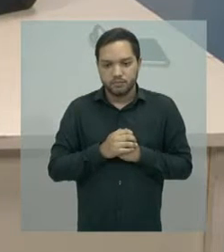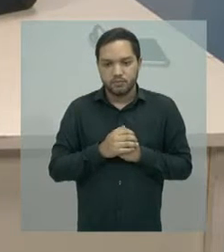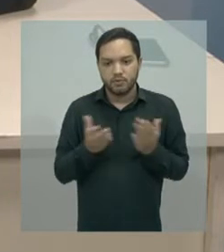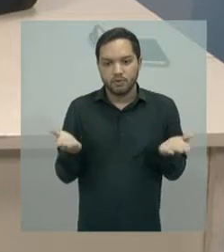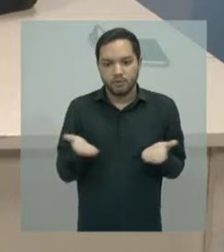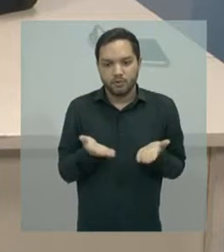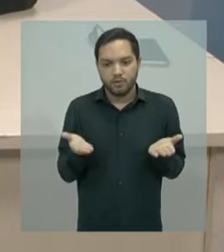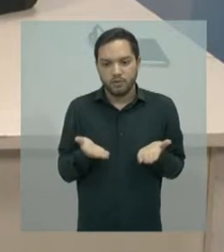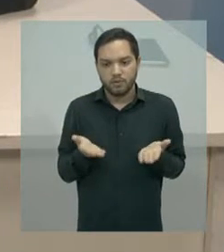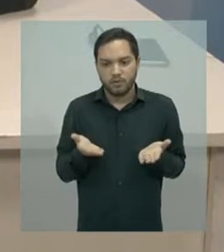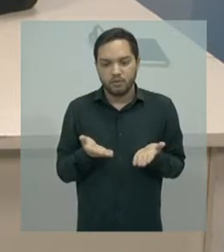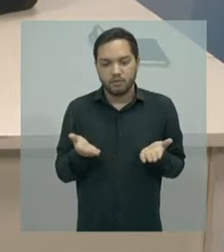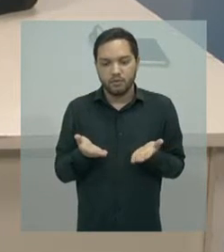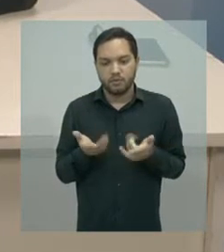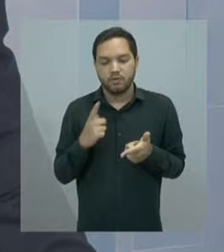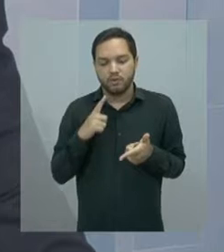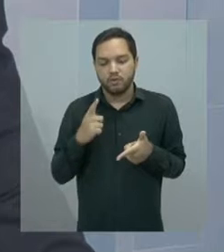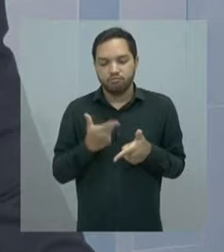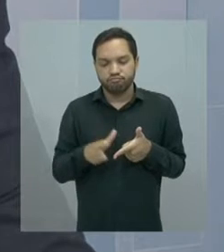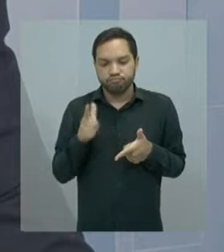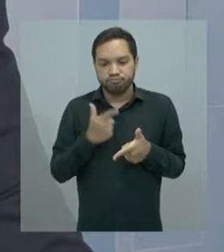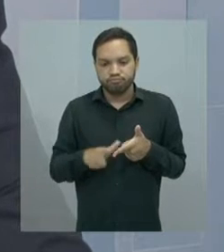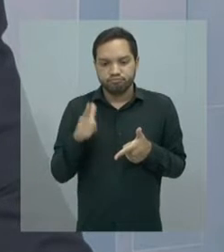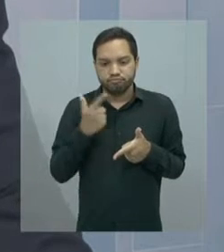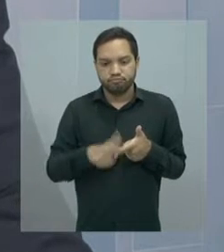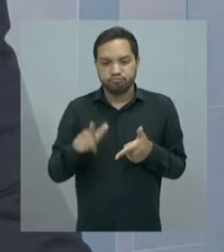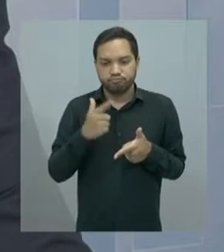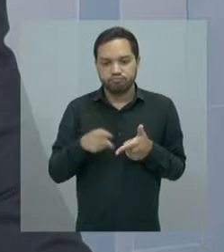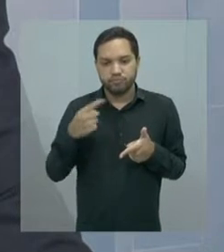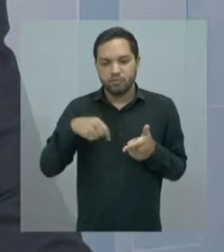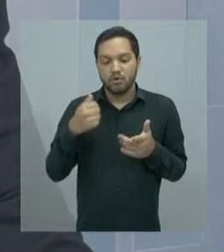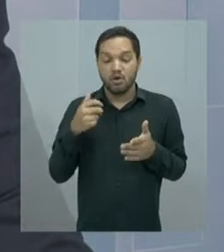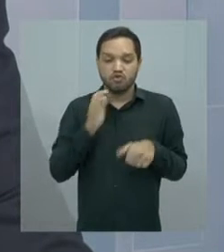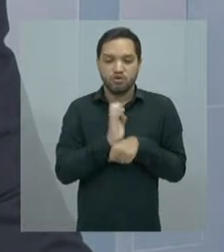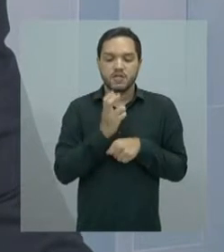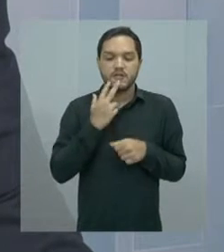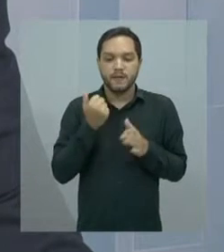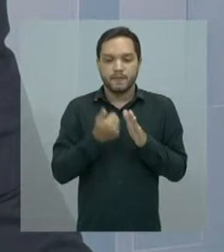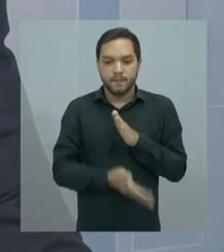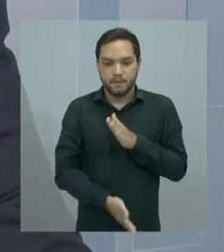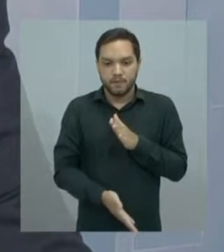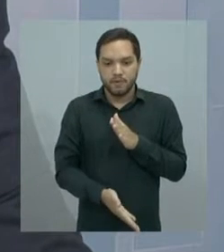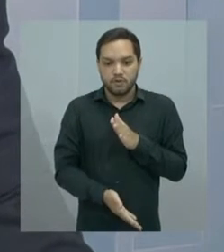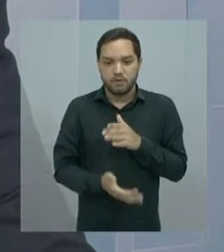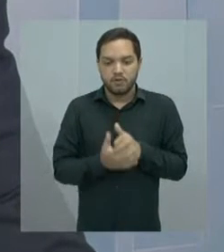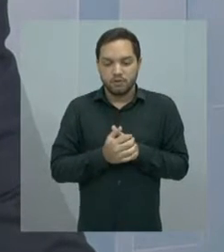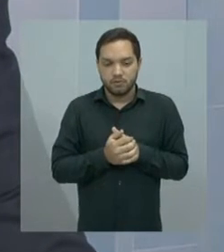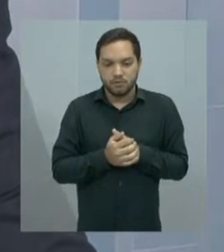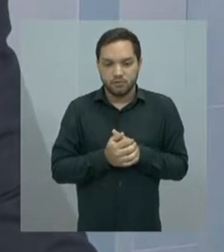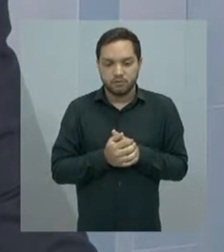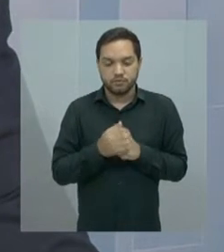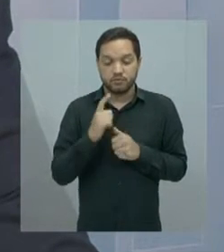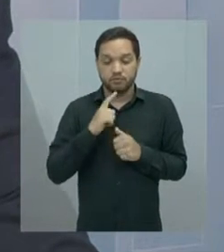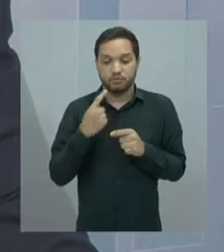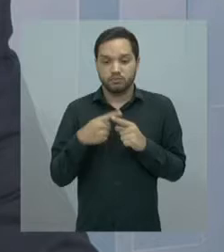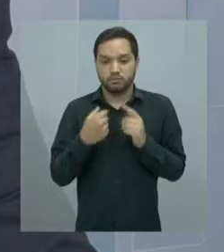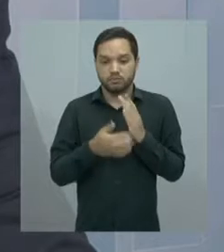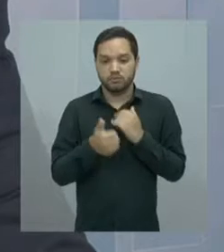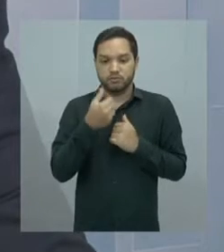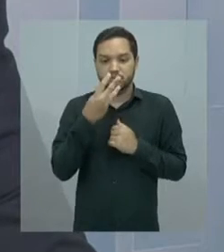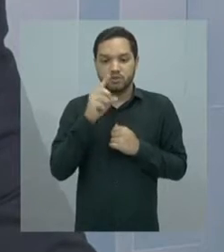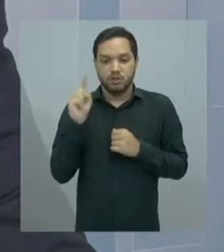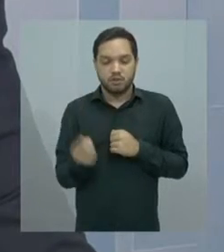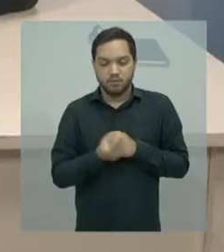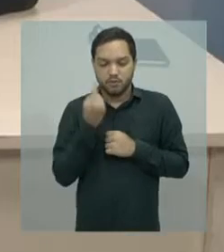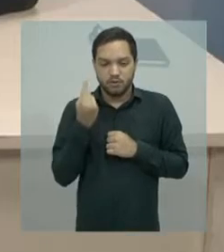agora dos recursos royalties, né, que houve uma perda muito grande para o Ceará, né, nessa divisão dos royalties, né, o Ceará ficou com 13 milhões